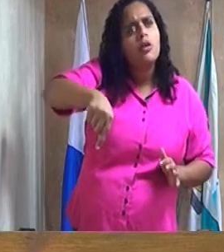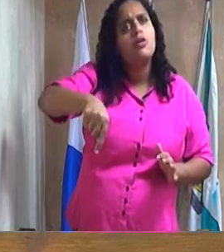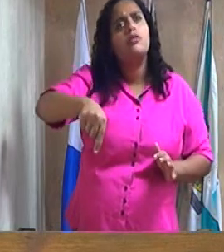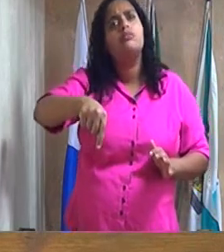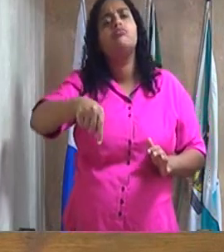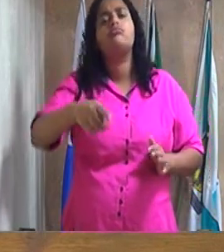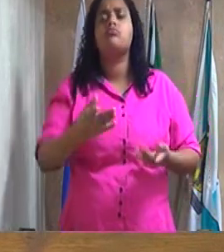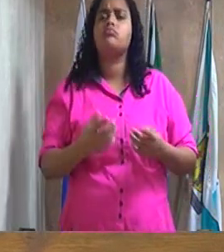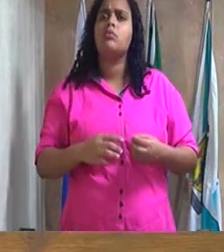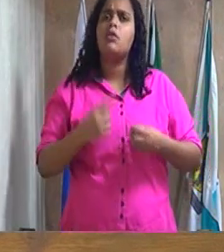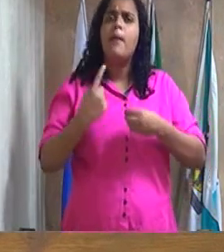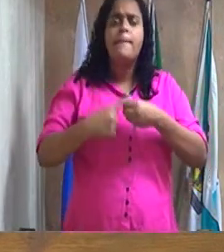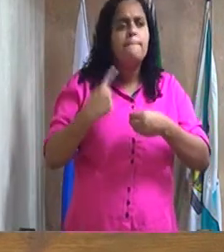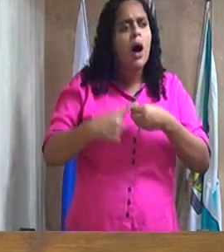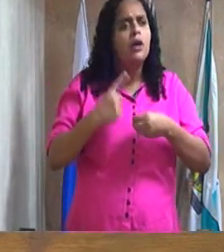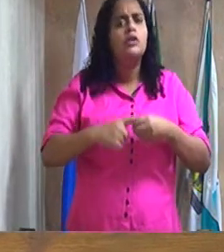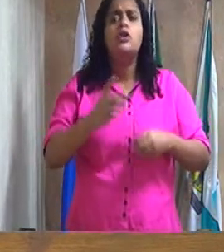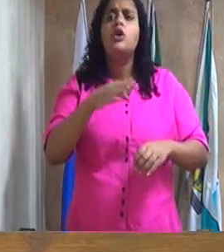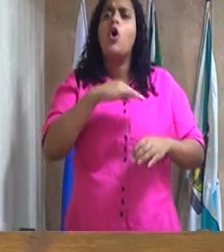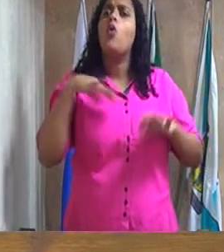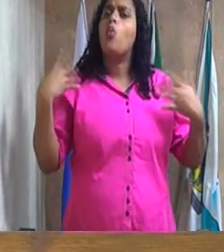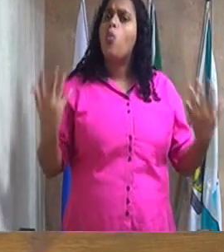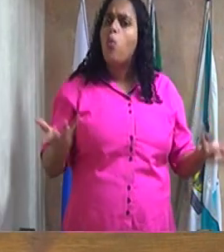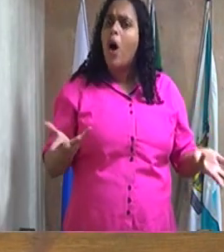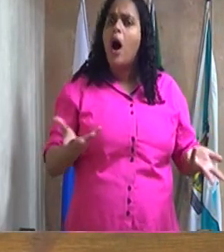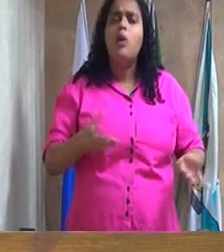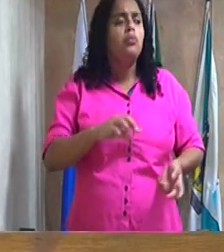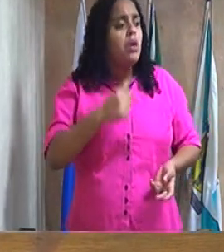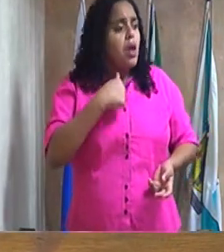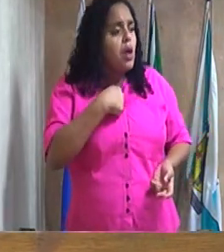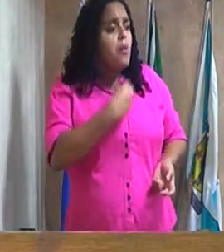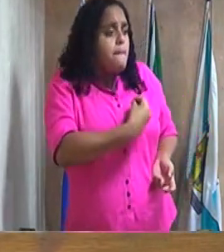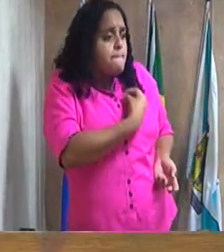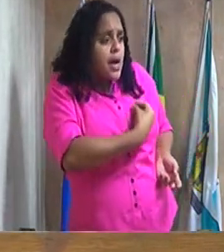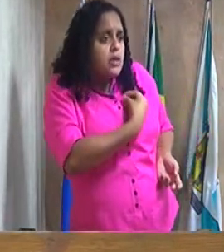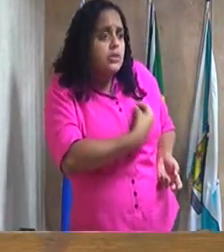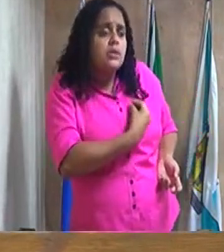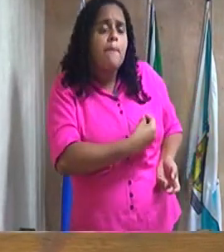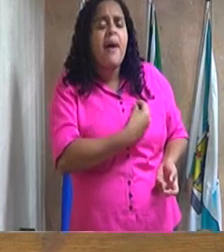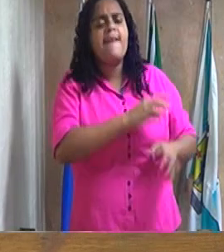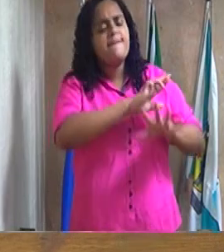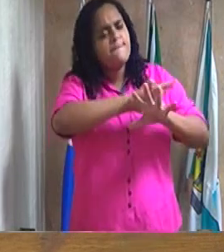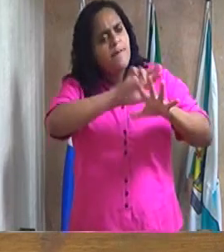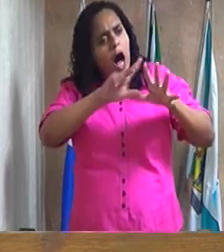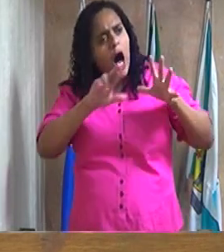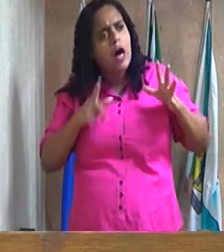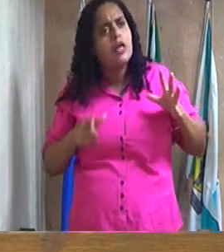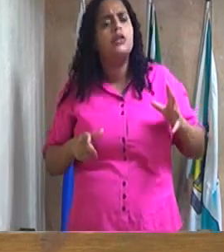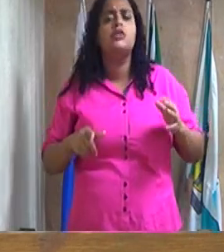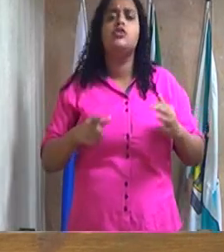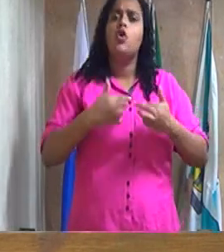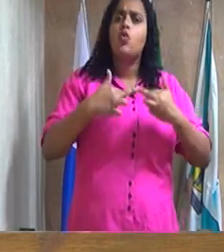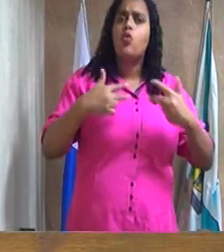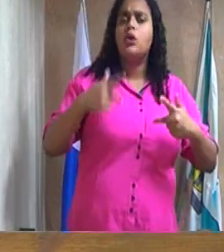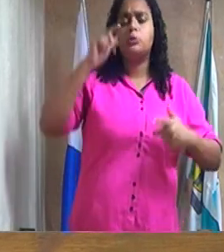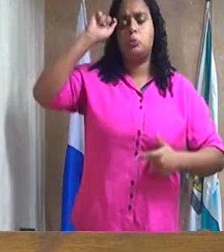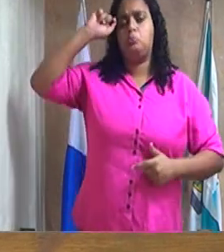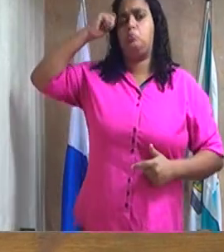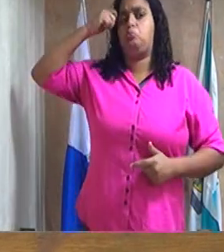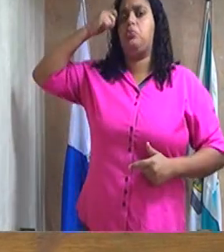qual participei de diversas manifestações aqui no nosso município. E gostaria